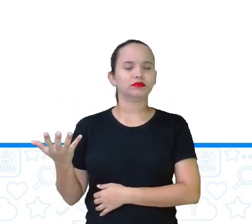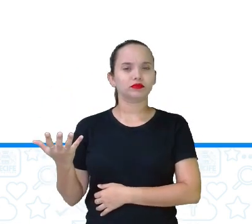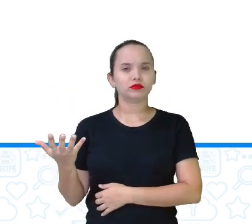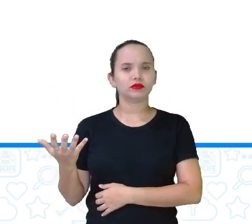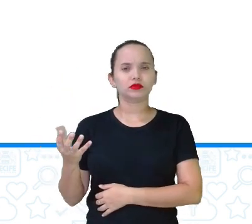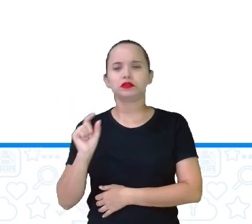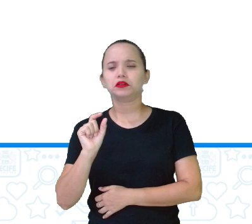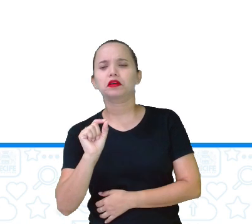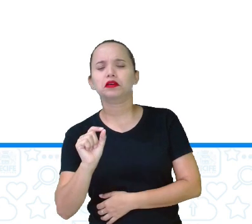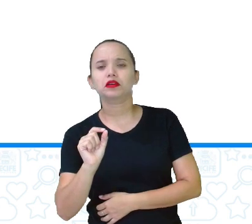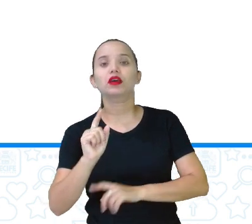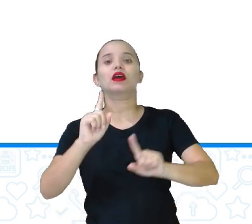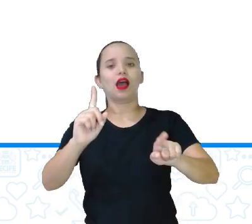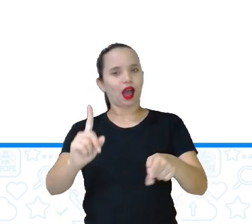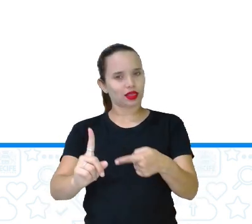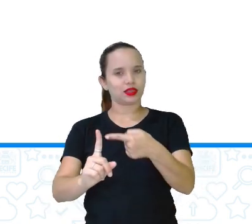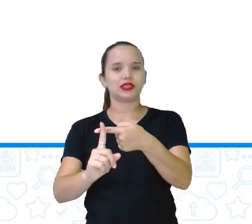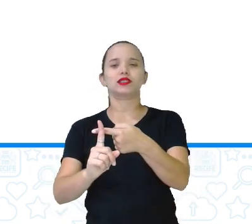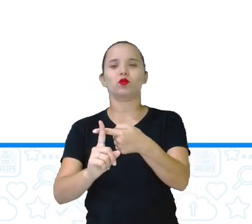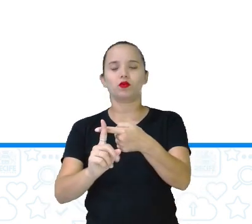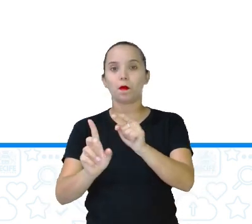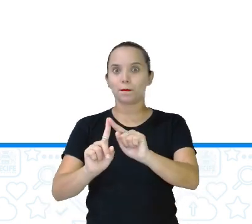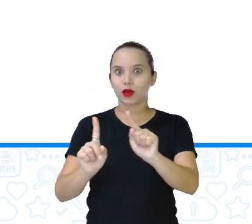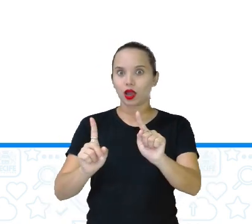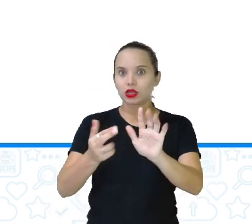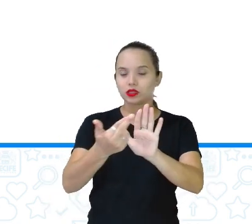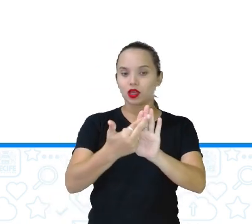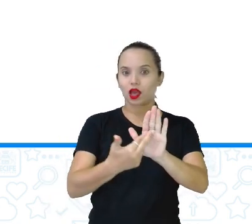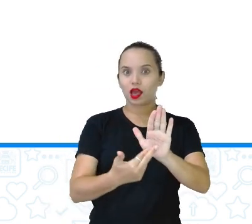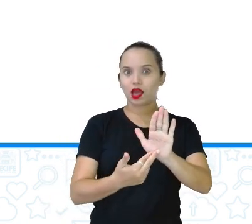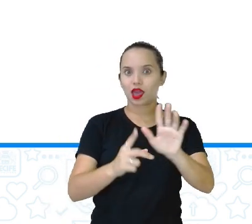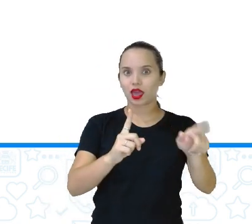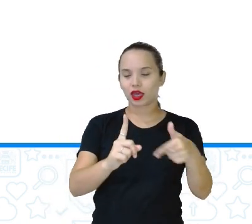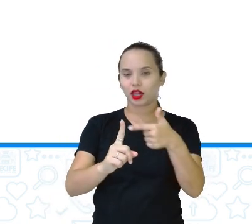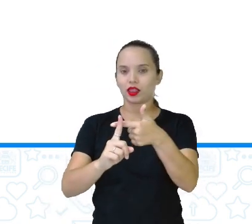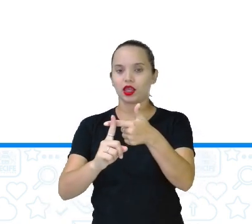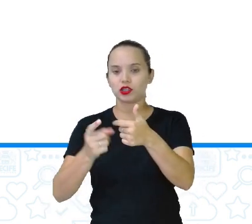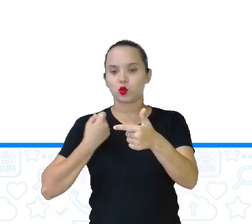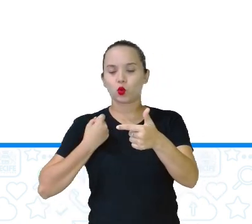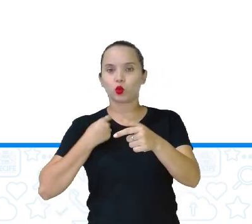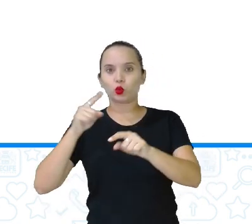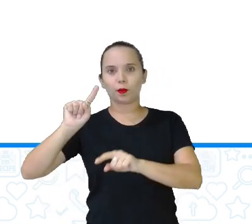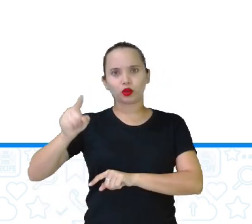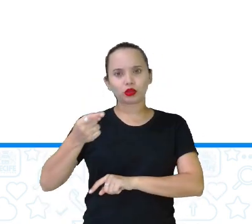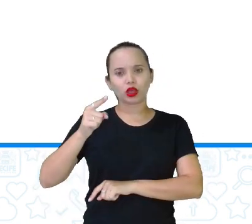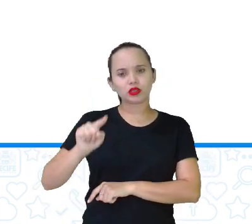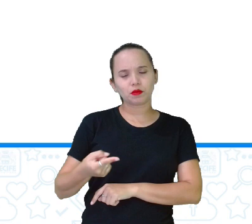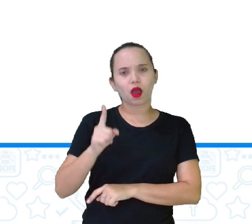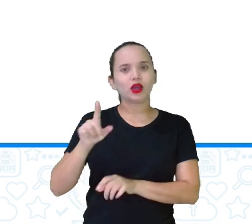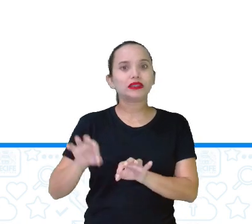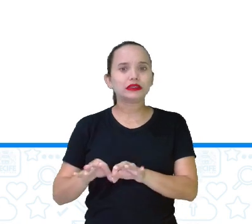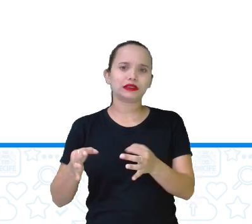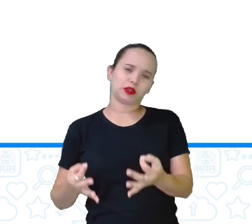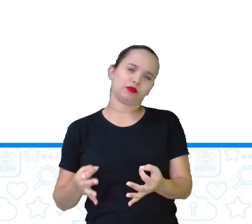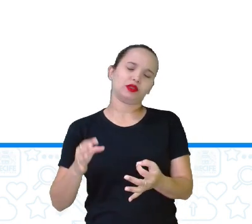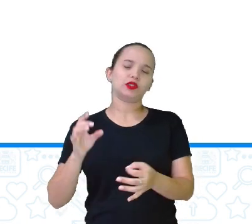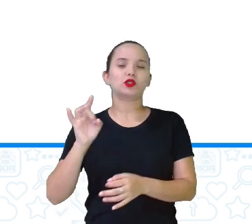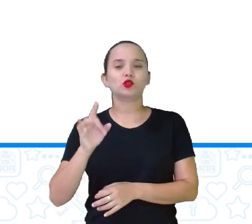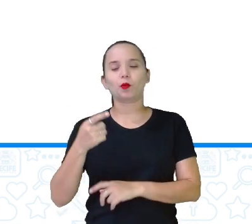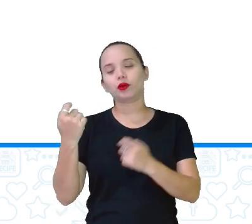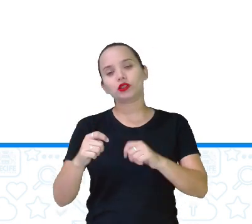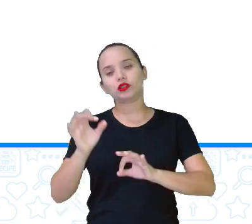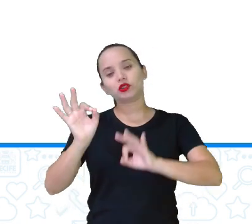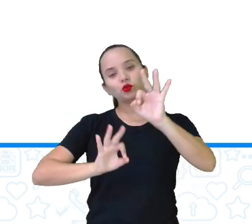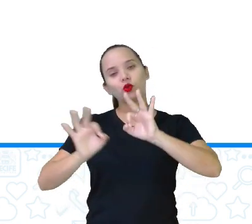quê? Adição. Porém, a regra da adição com números decimais é muito simples. A gente precisa armar